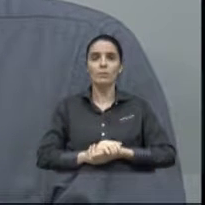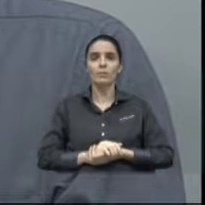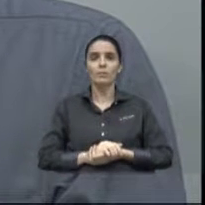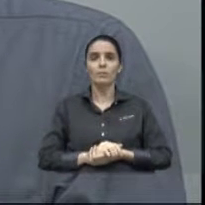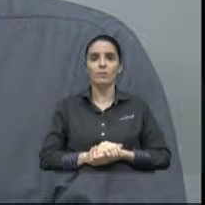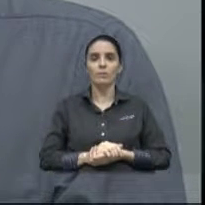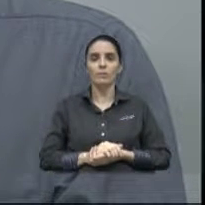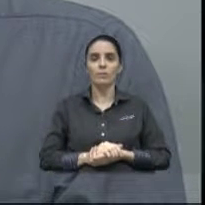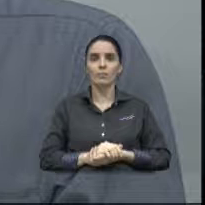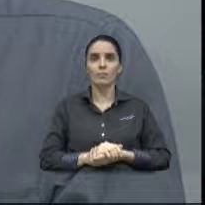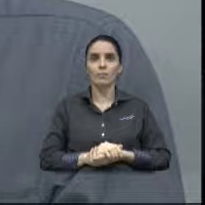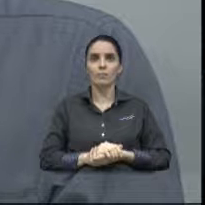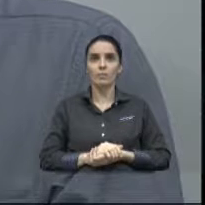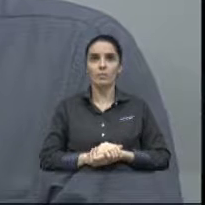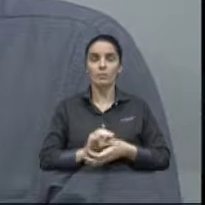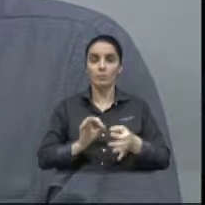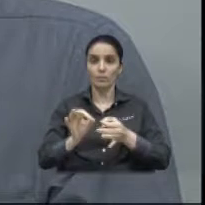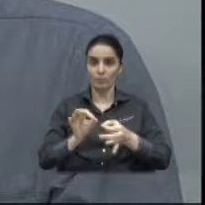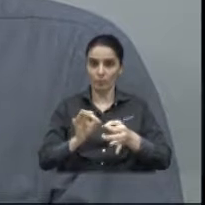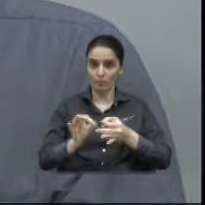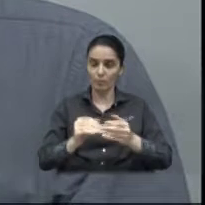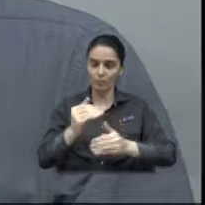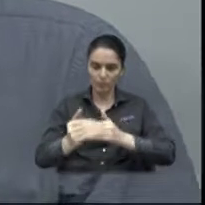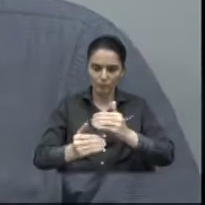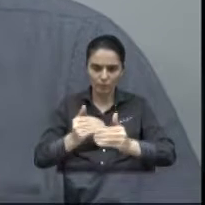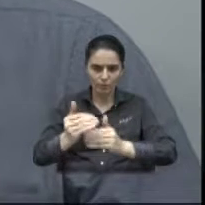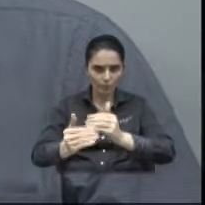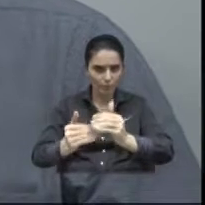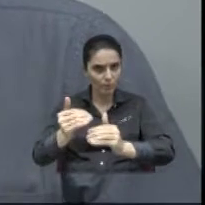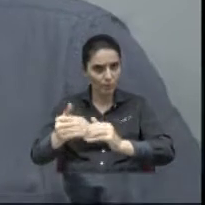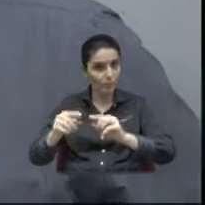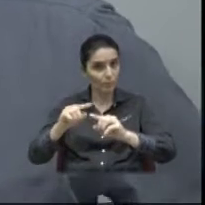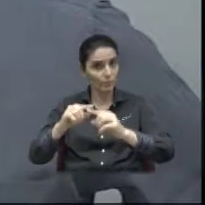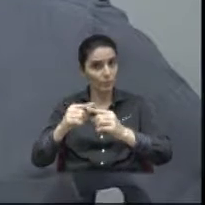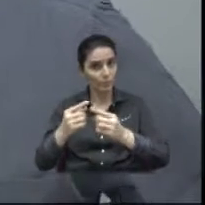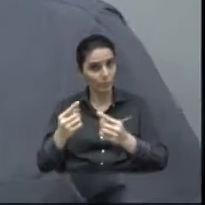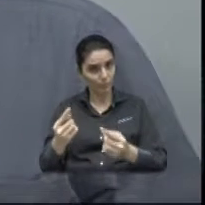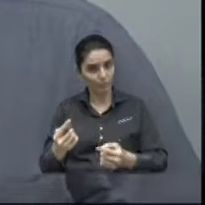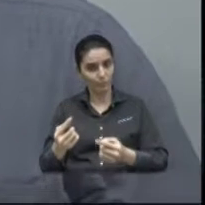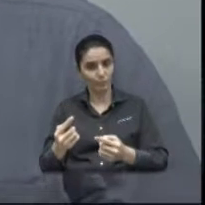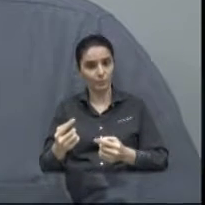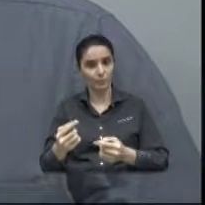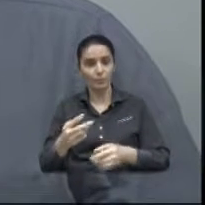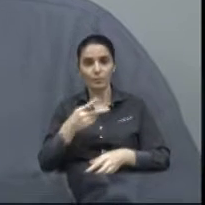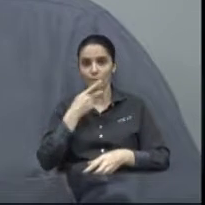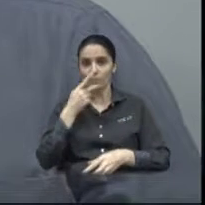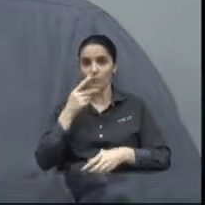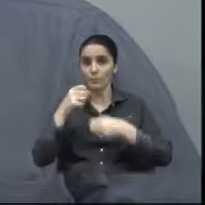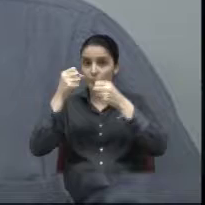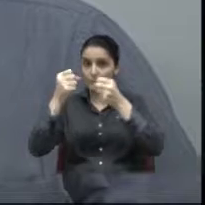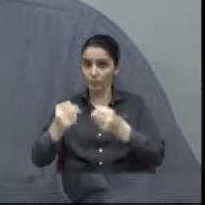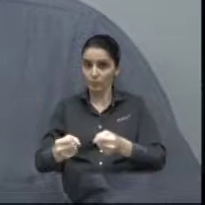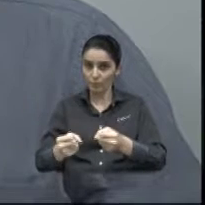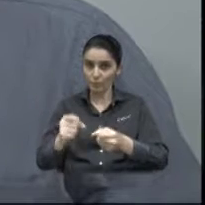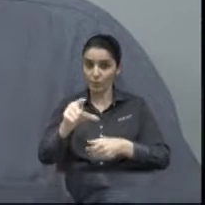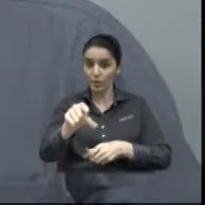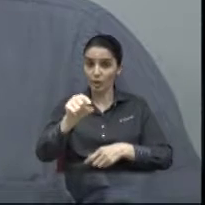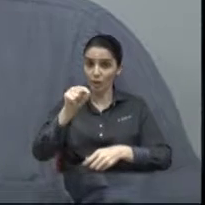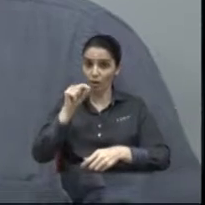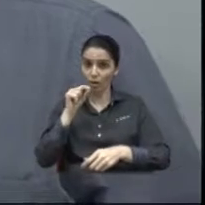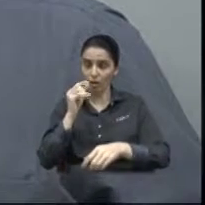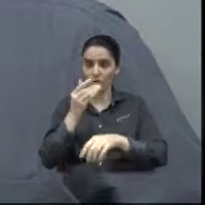trâmite, alguns dos nossos departamentos já passaram a utilizar processos para a seleção de